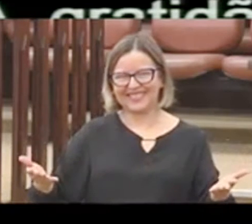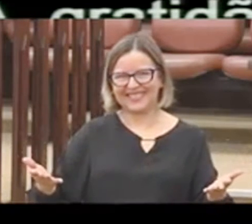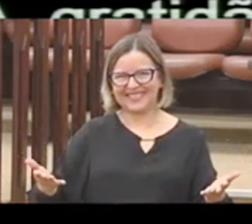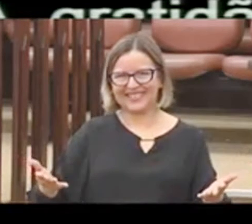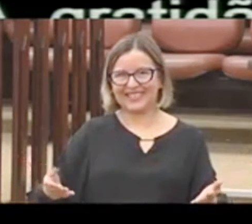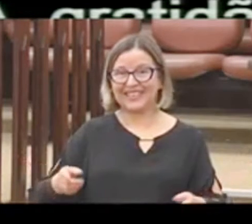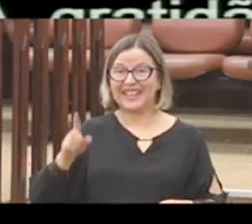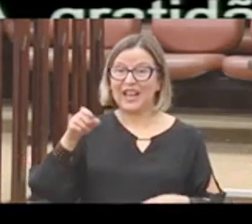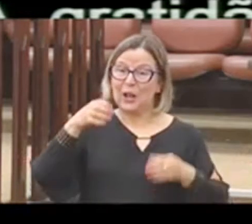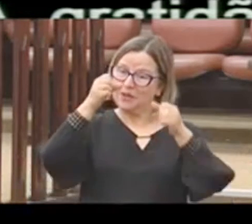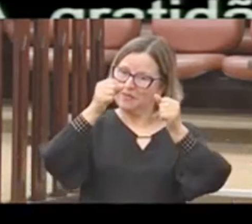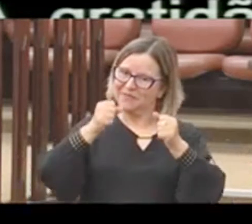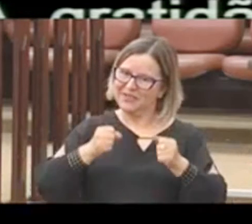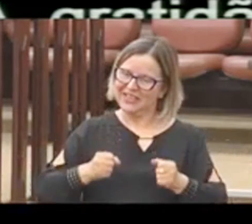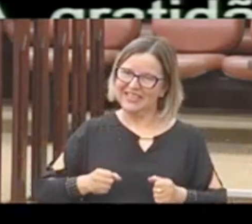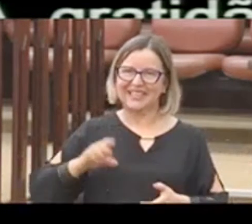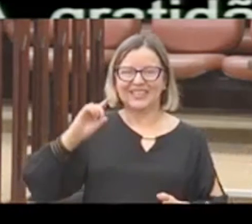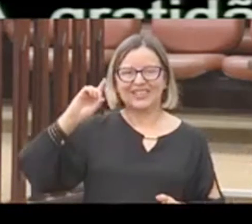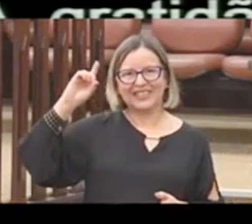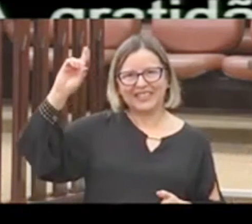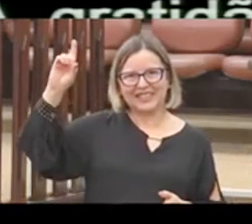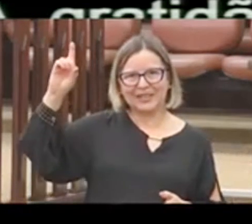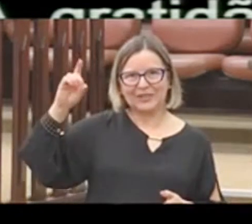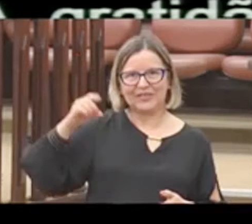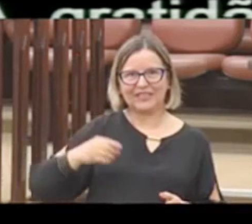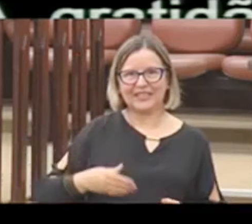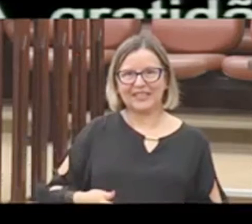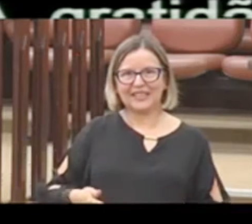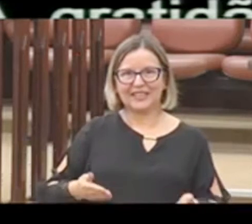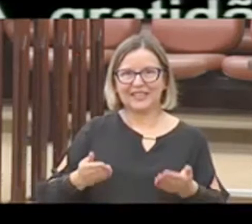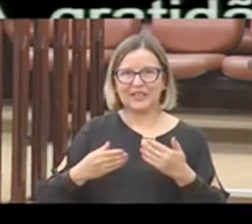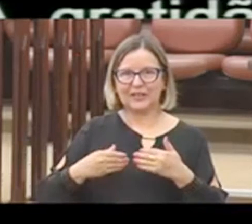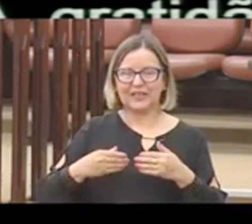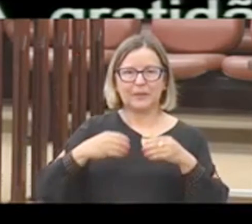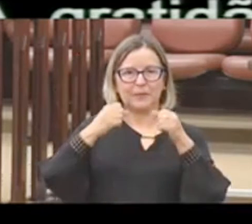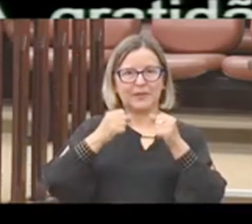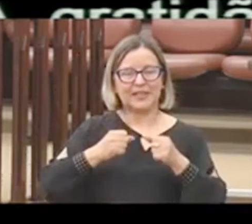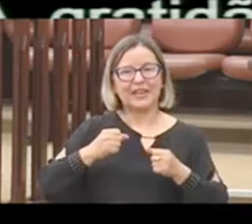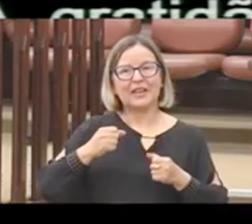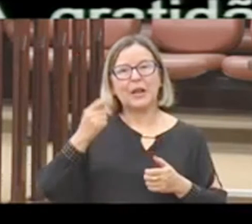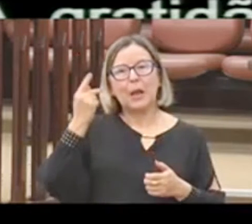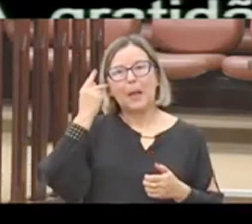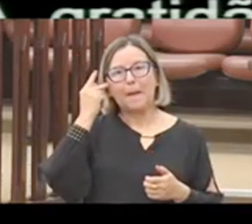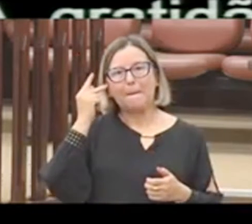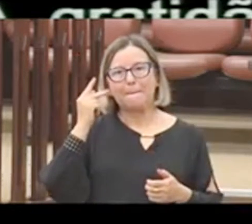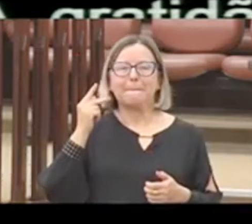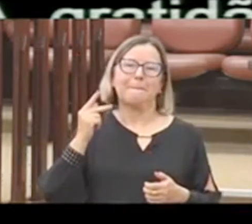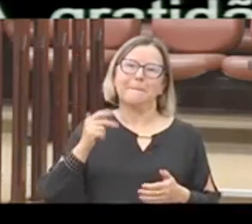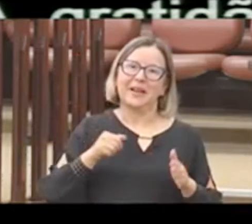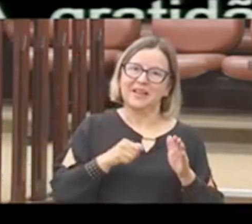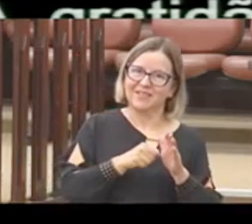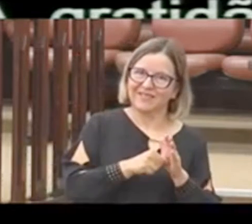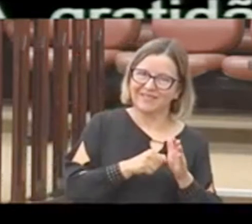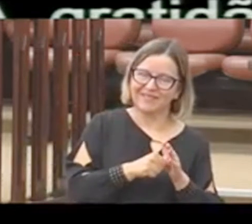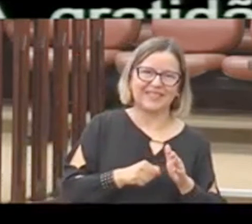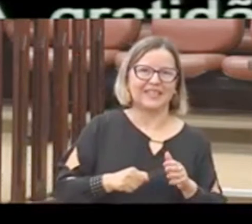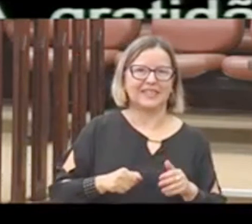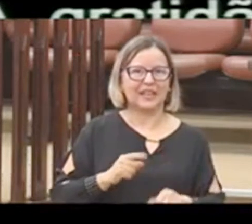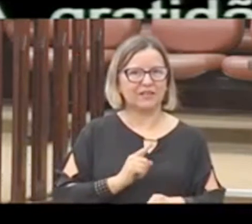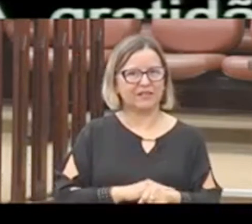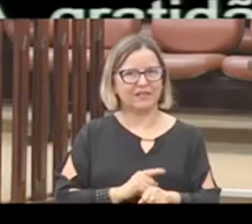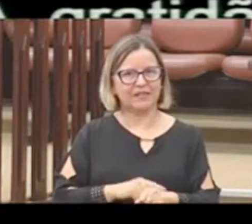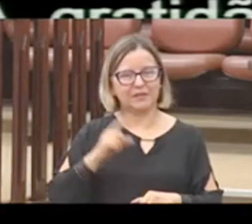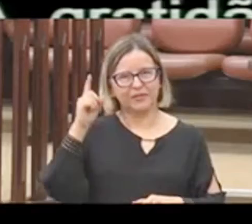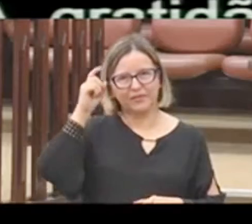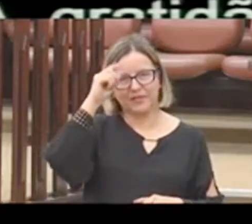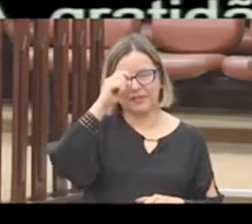É o poder sobrenatural de Deus que nos capacita a enfrentar a realidade e atravessar tempos difíceis. Salmo 23,